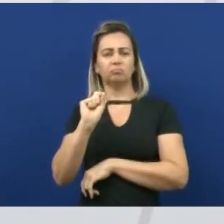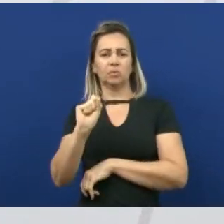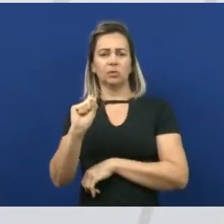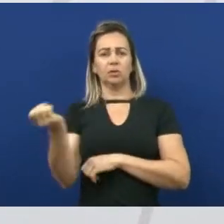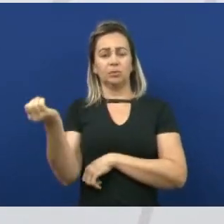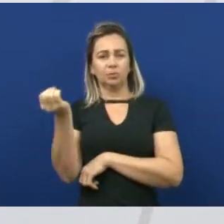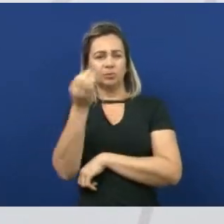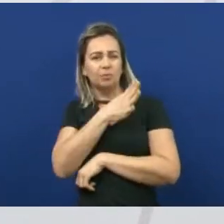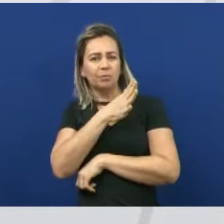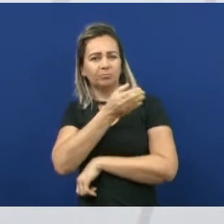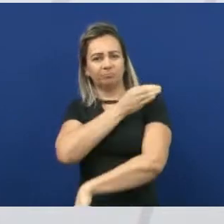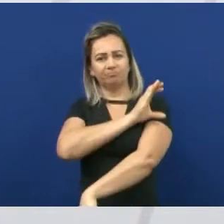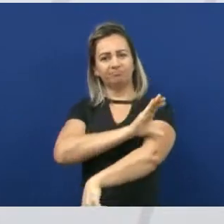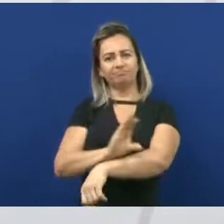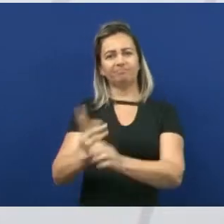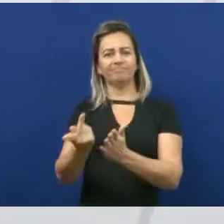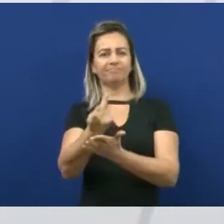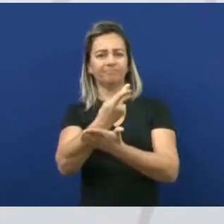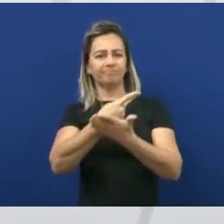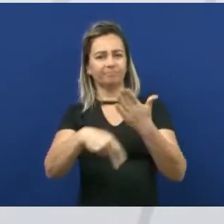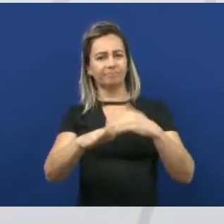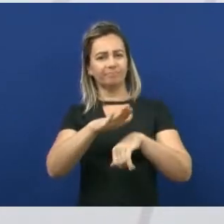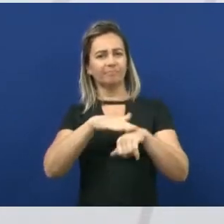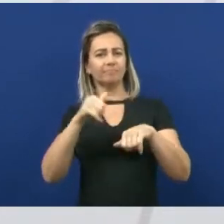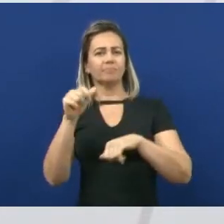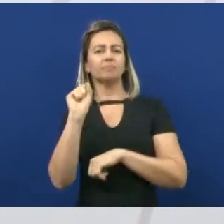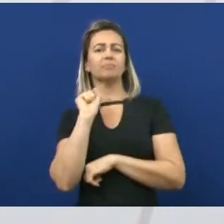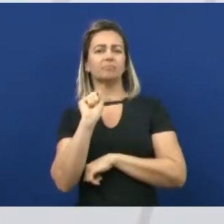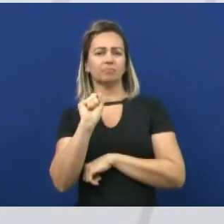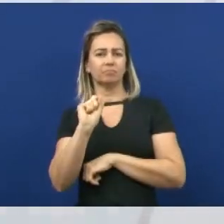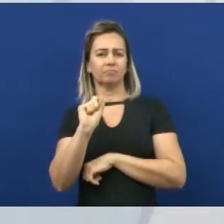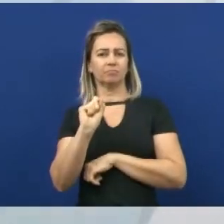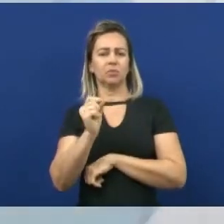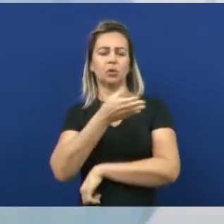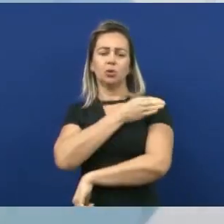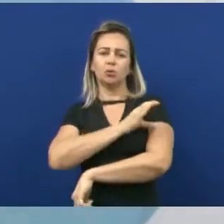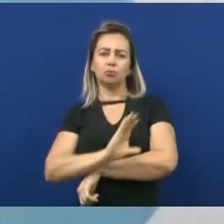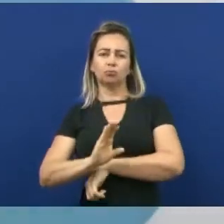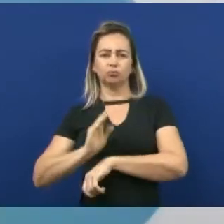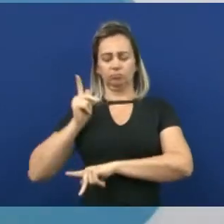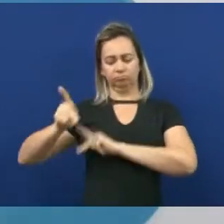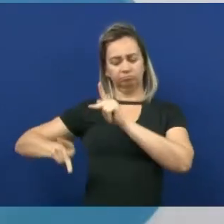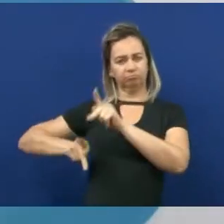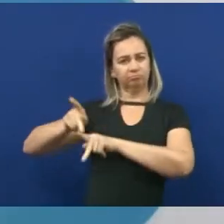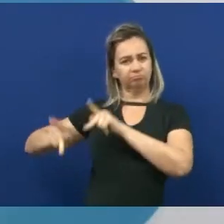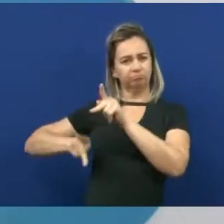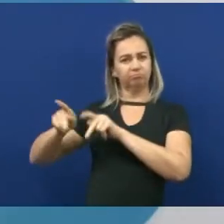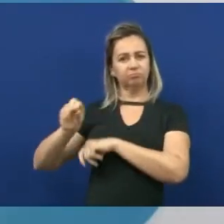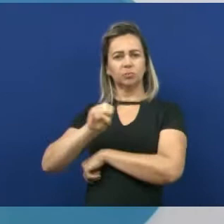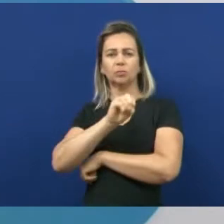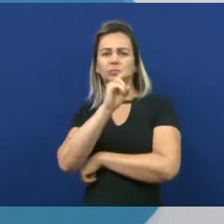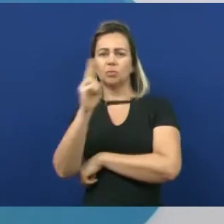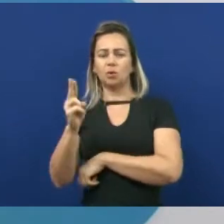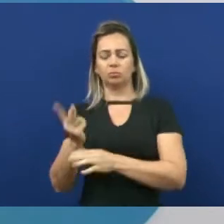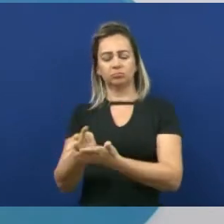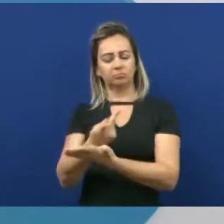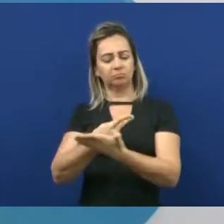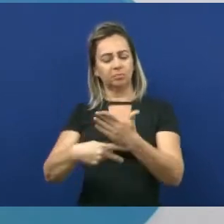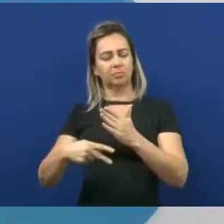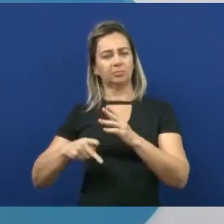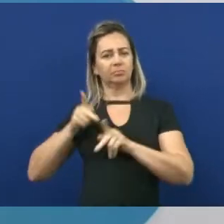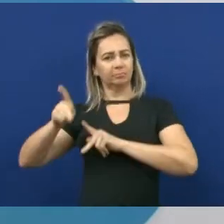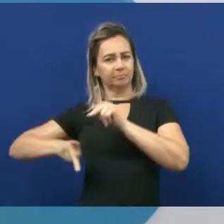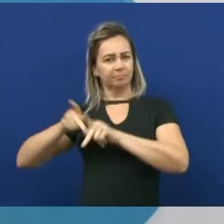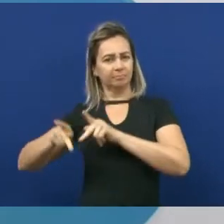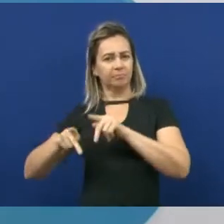vai ser chamada de cultura popular ou arte popular. A arte de